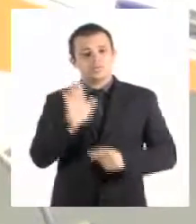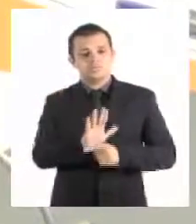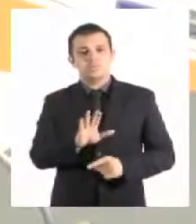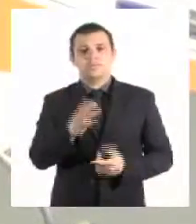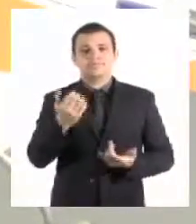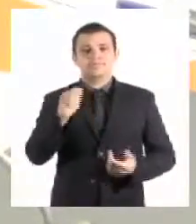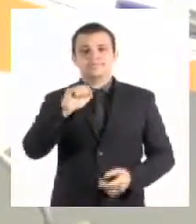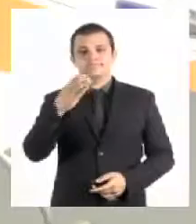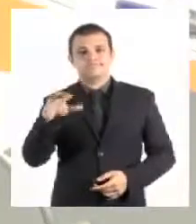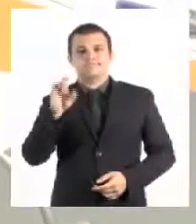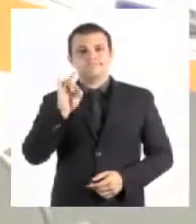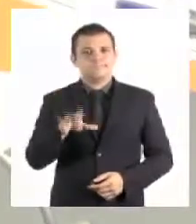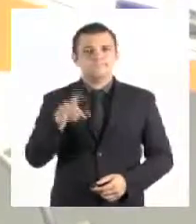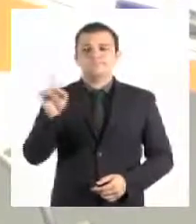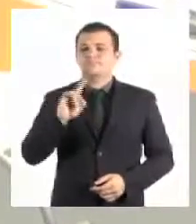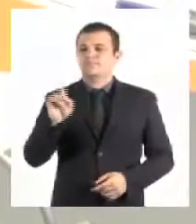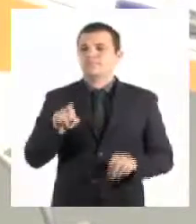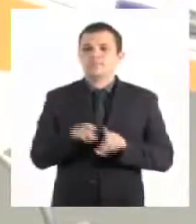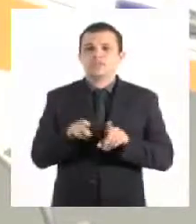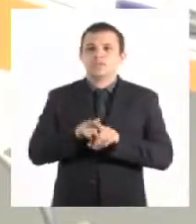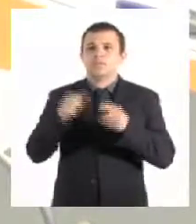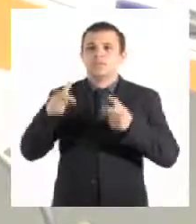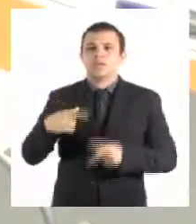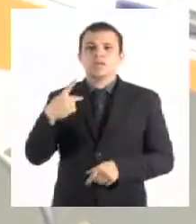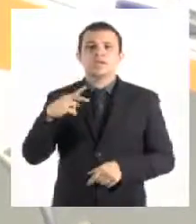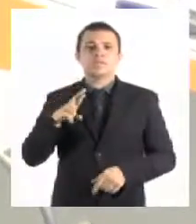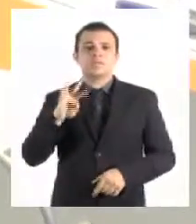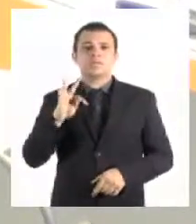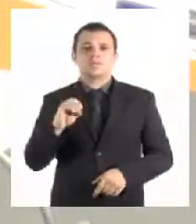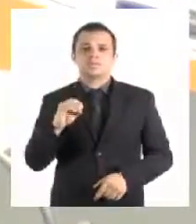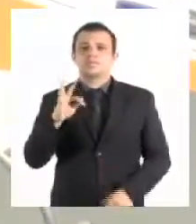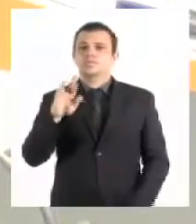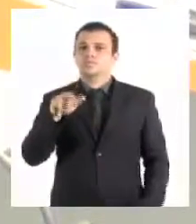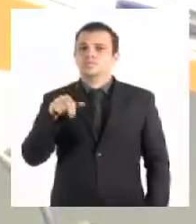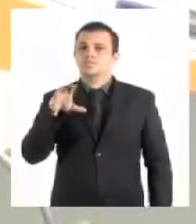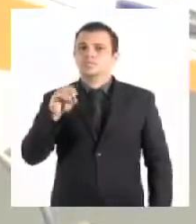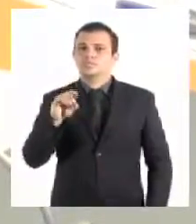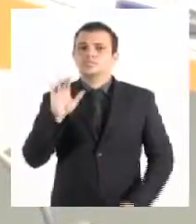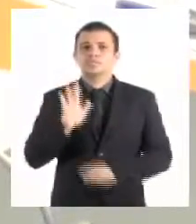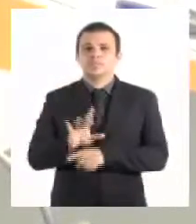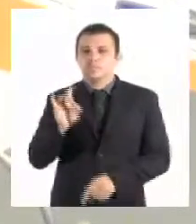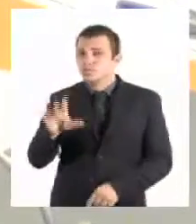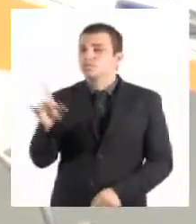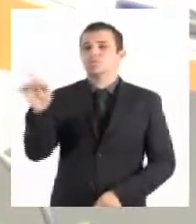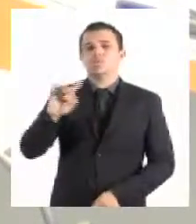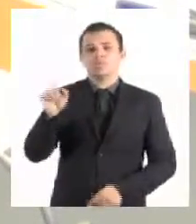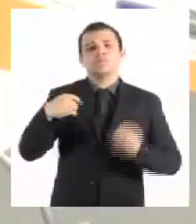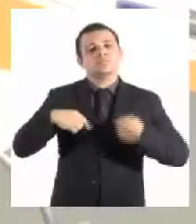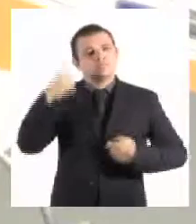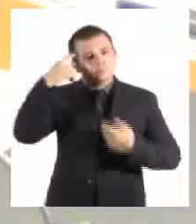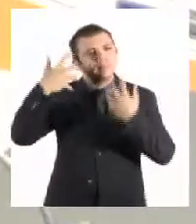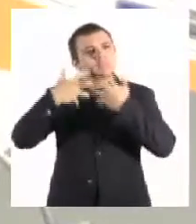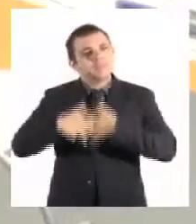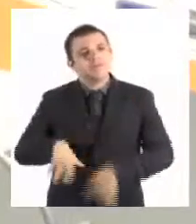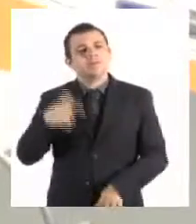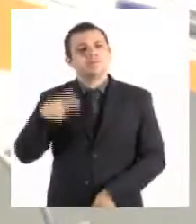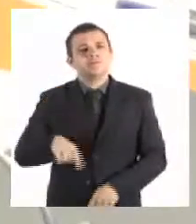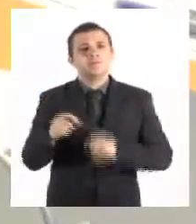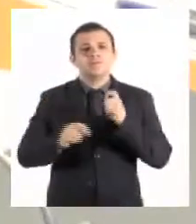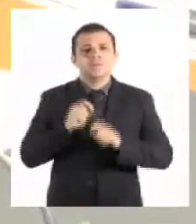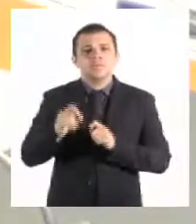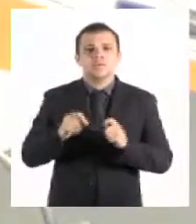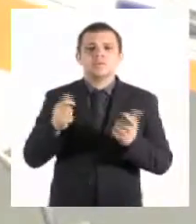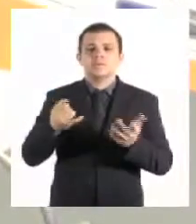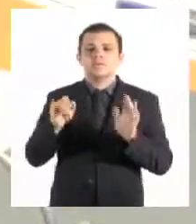A saúde de Porto Franco, ela não atende só Porto Franco. Precisa ser pensado o modelo regionalizado, que é